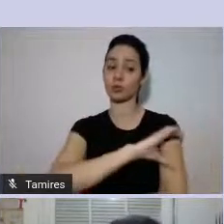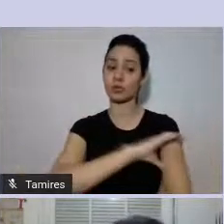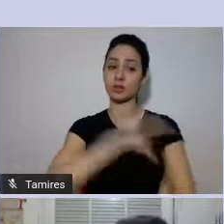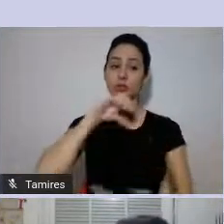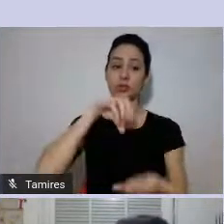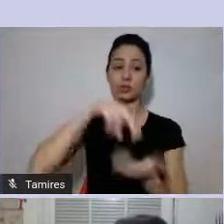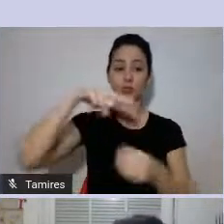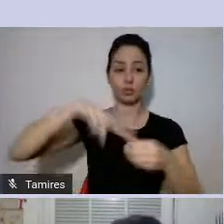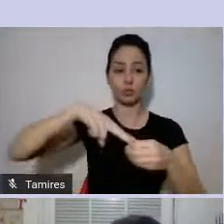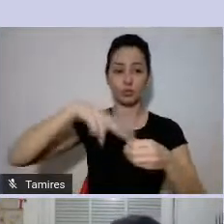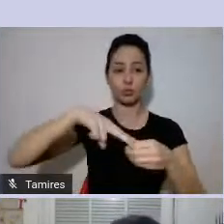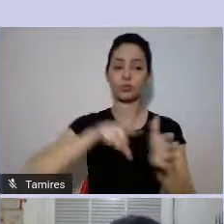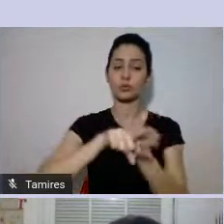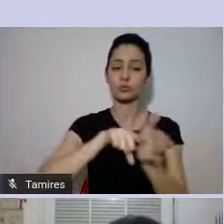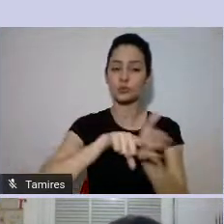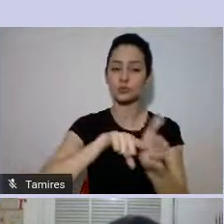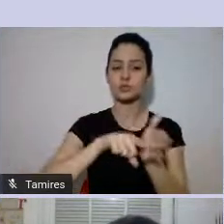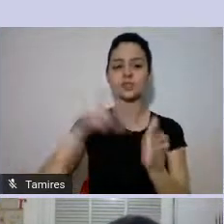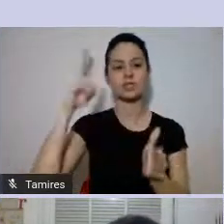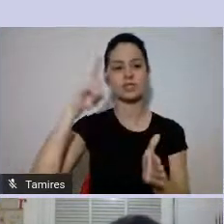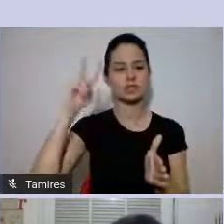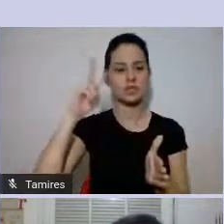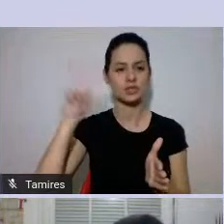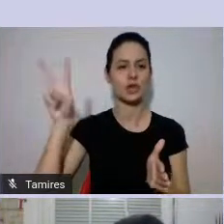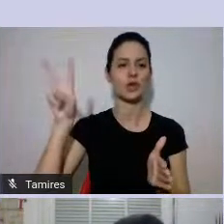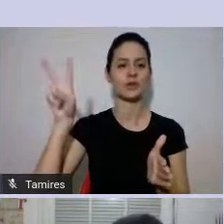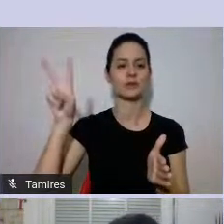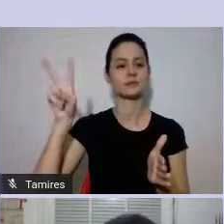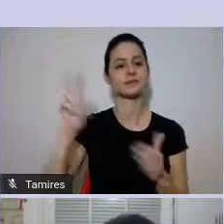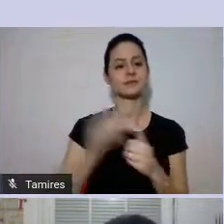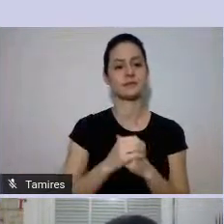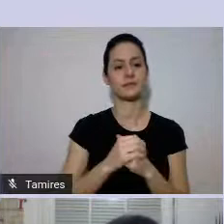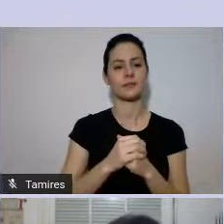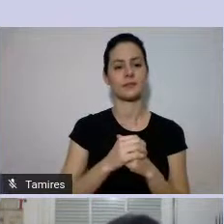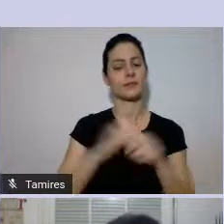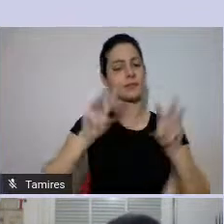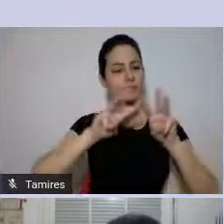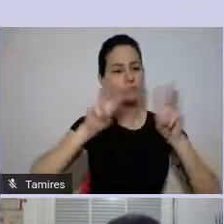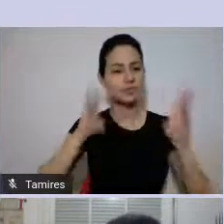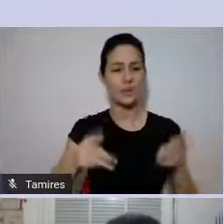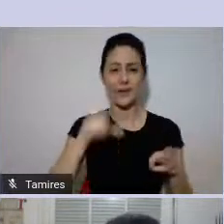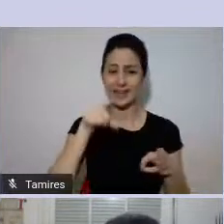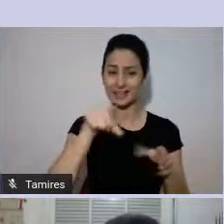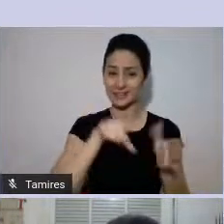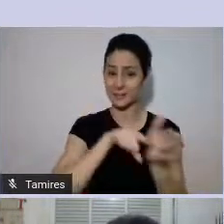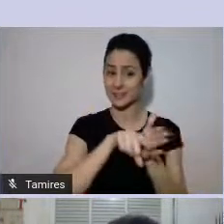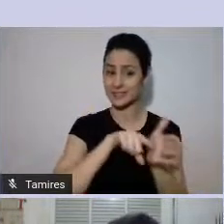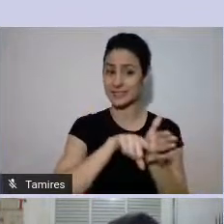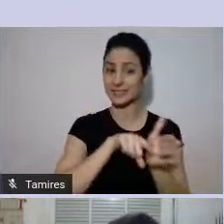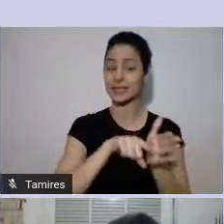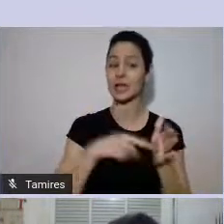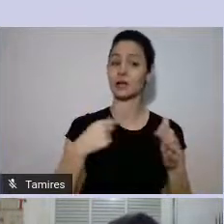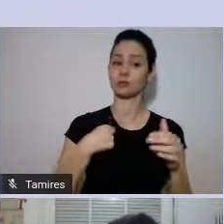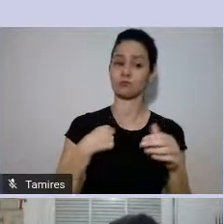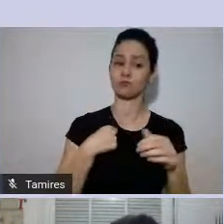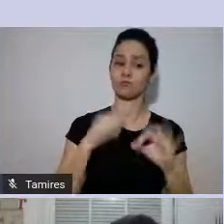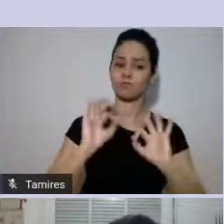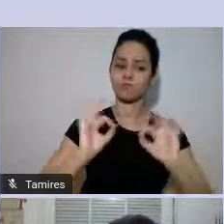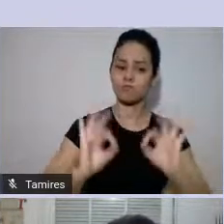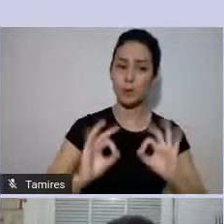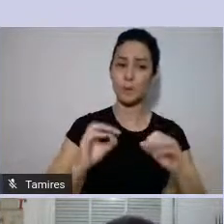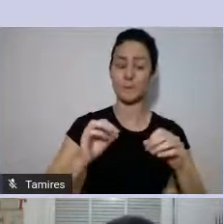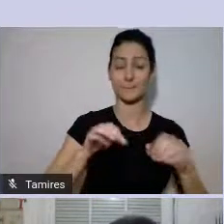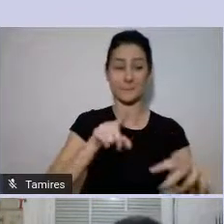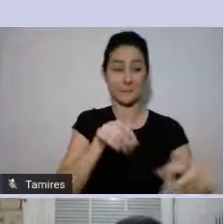estudo de história das coleções e do museu. E essa pesquisa é uma pesquisa que eu faço dentro de um projeto